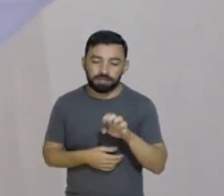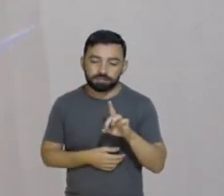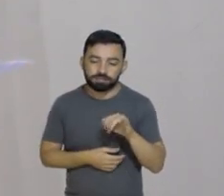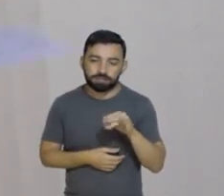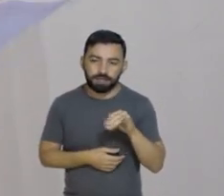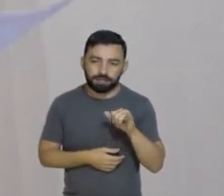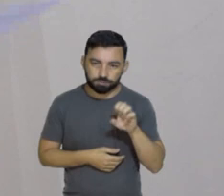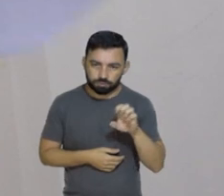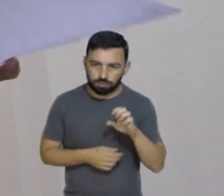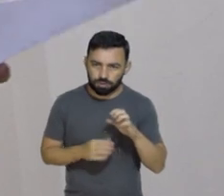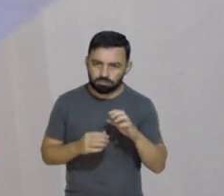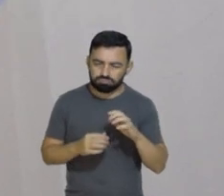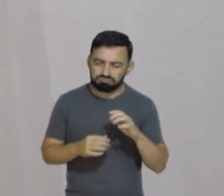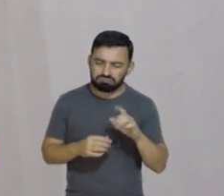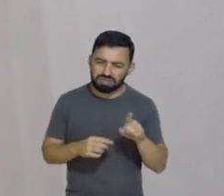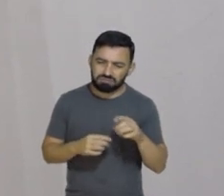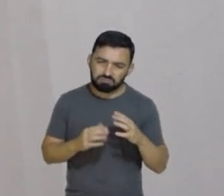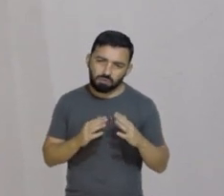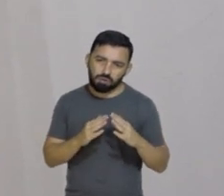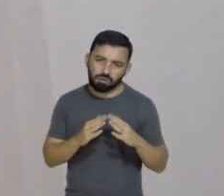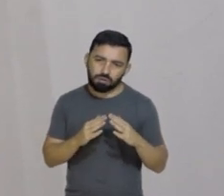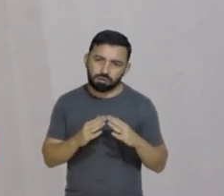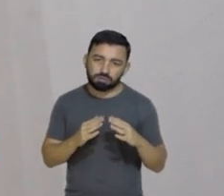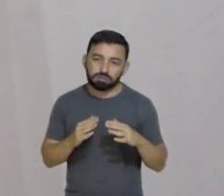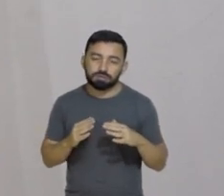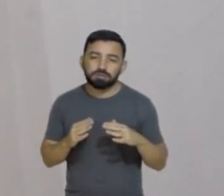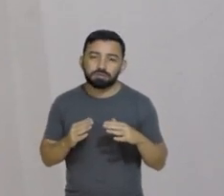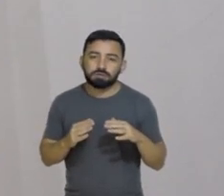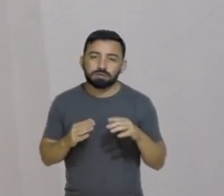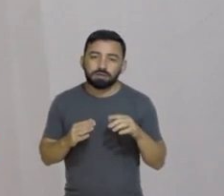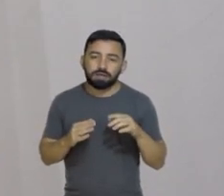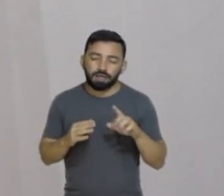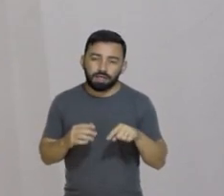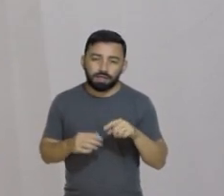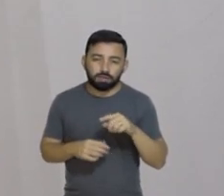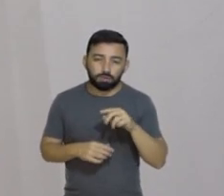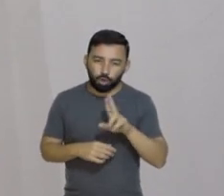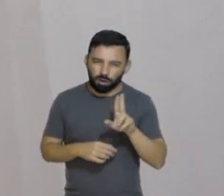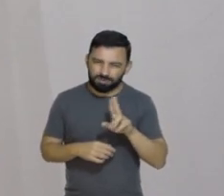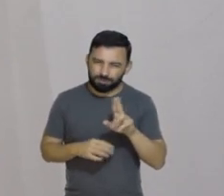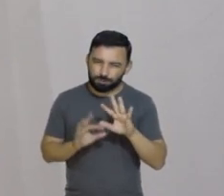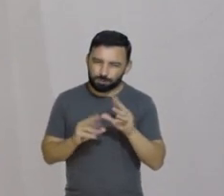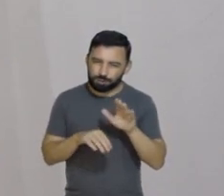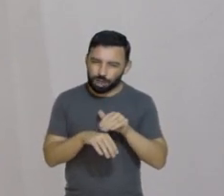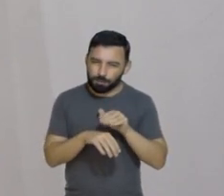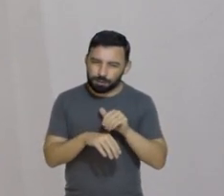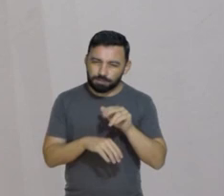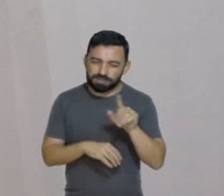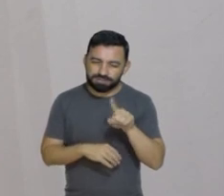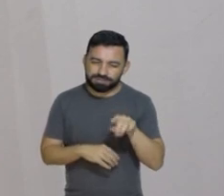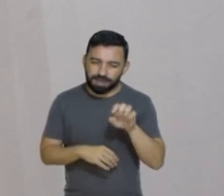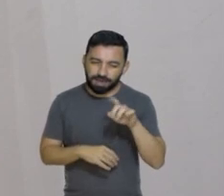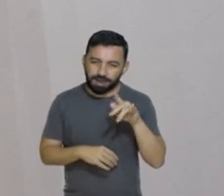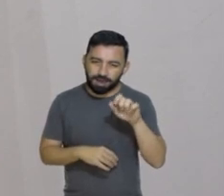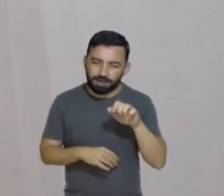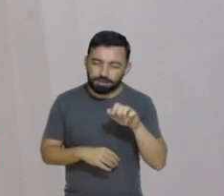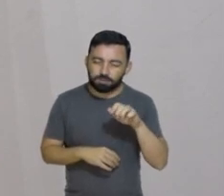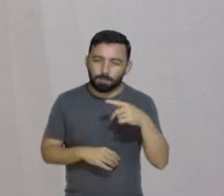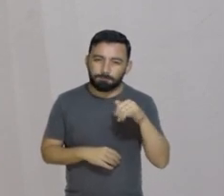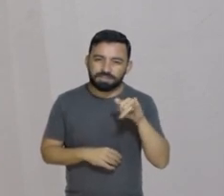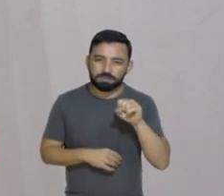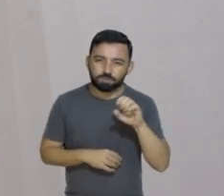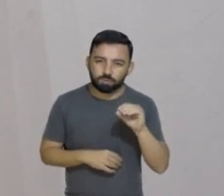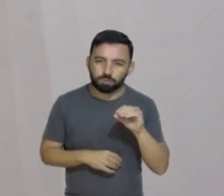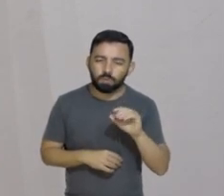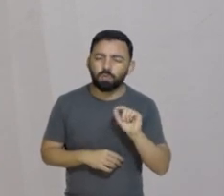morador, um empresário, que é conhecido como Zeca do Piso, lá de Orleans. E o que ele pede